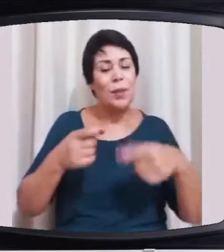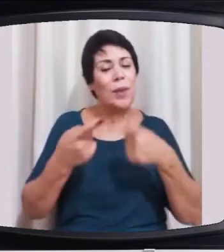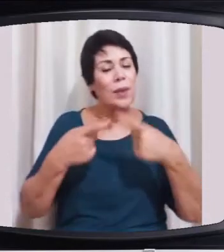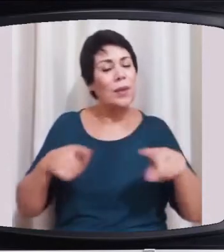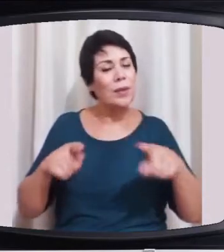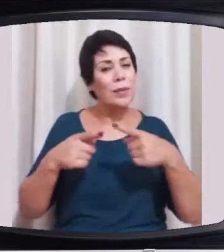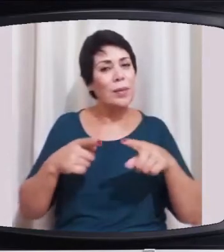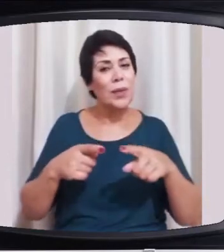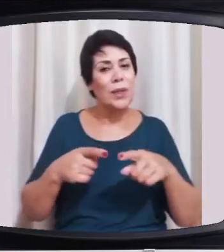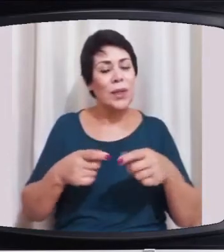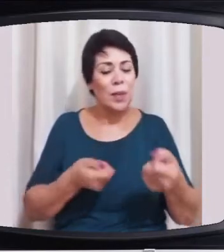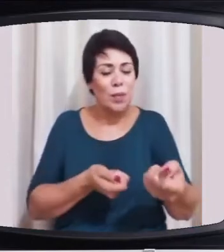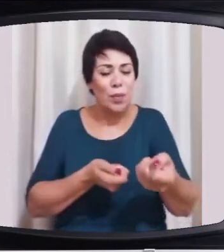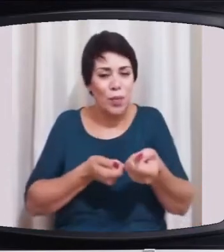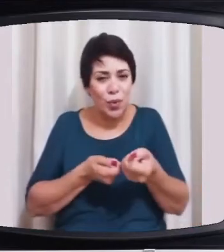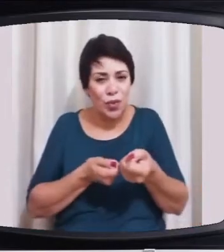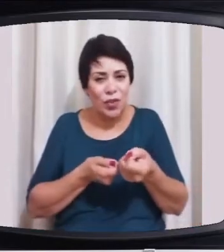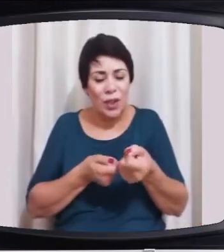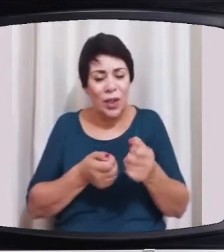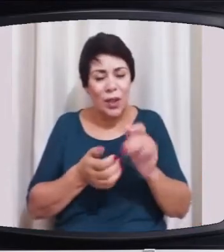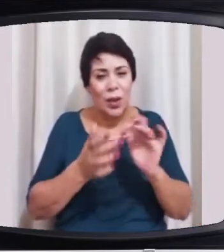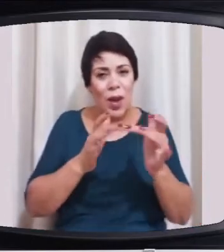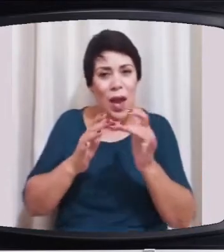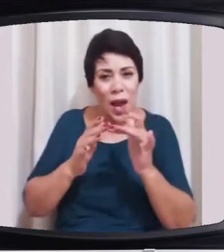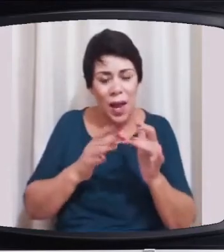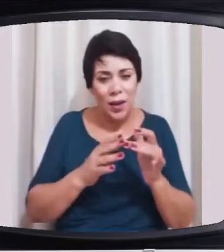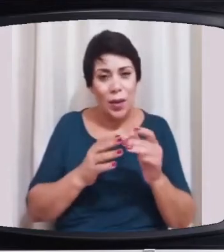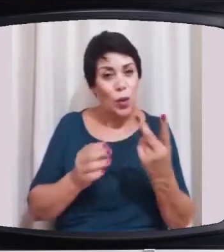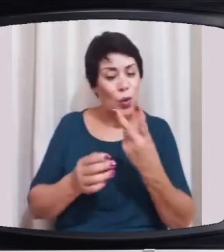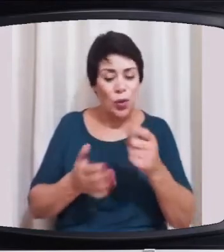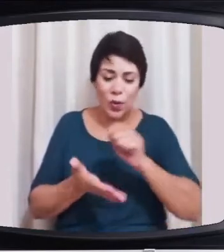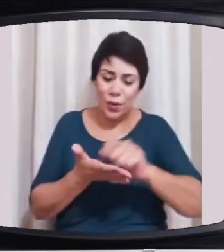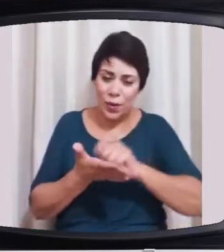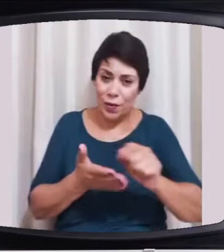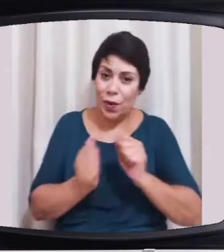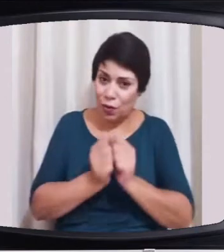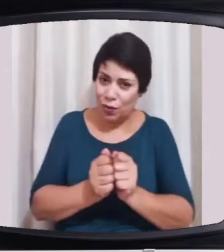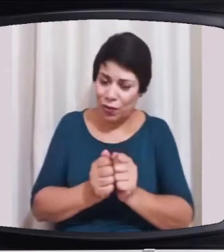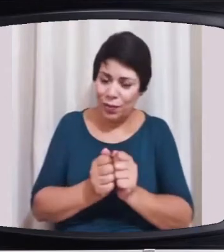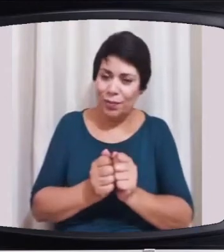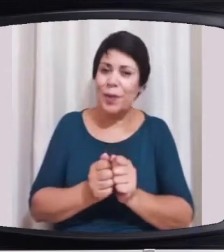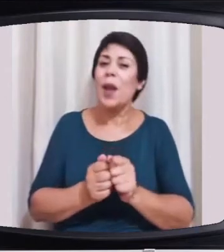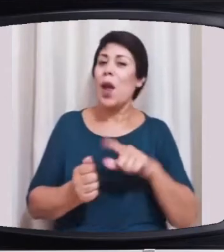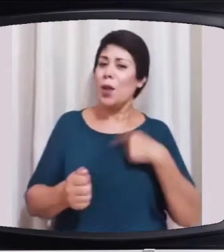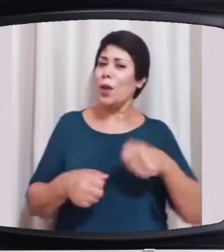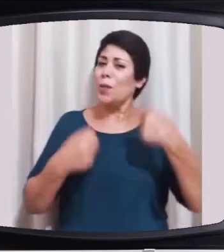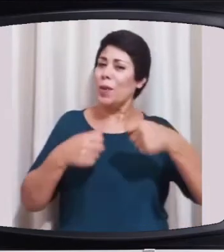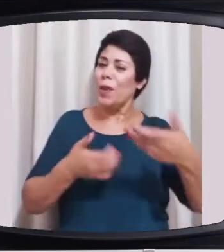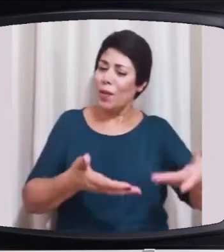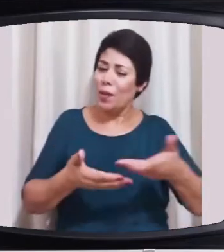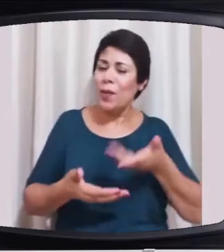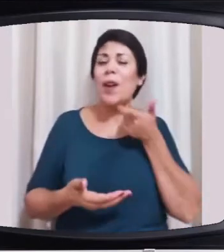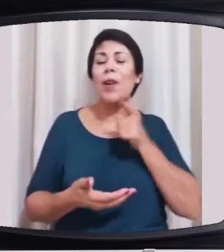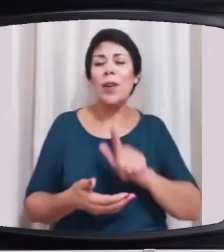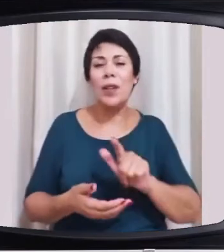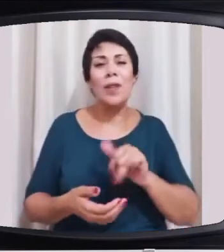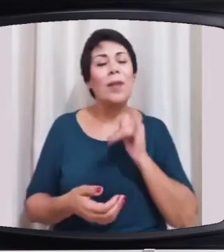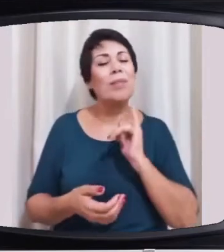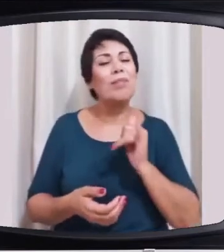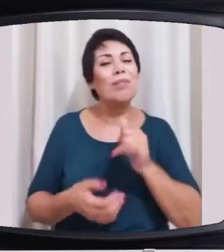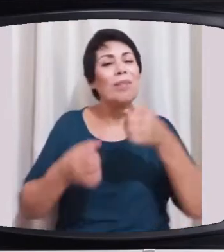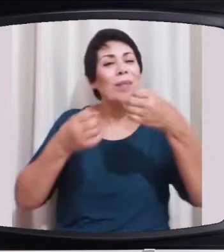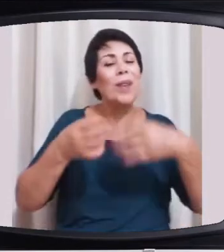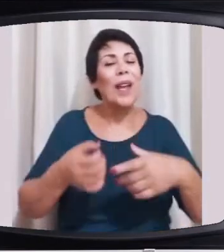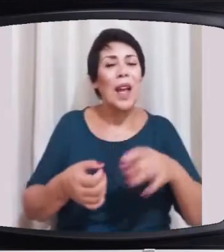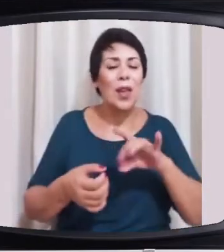composição Na Puxada de Rede, que é com a autoria dos dois. Lógico que a gente precisava trazer o Anderson para falar um pouco mais, não